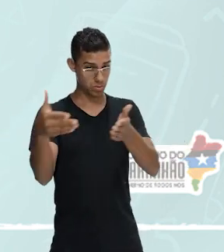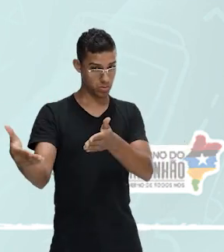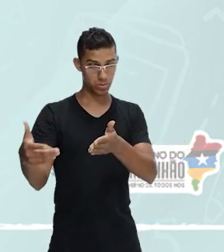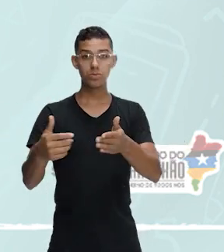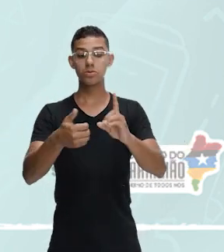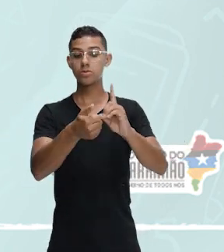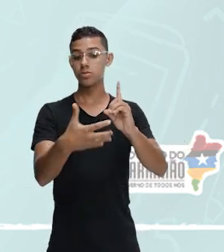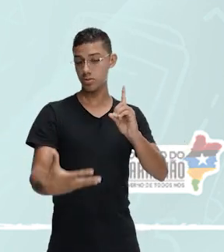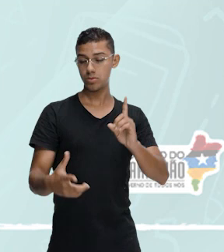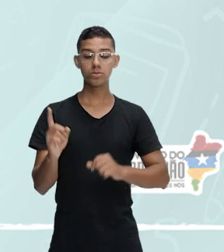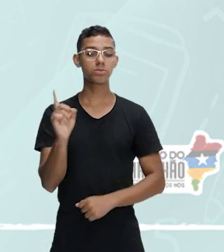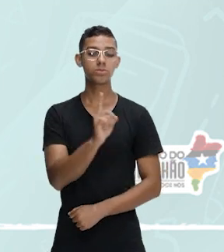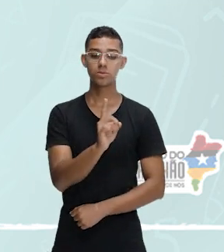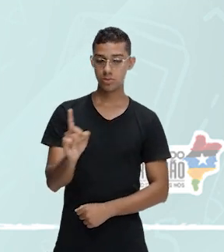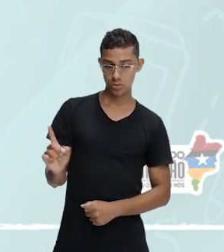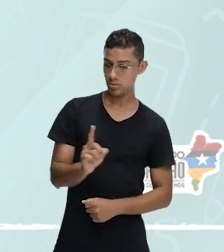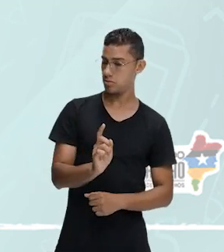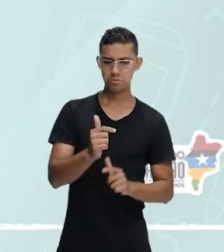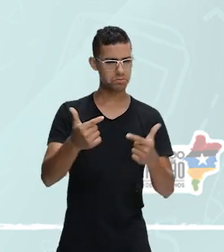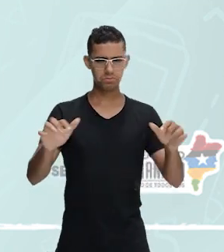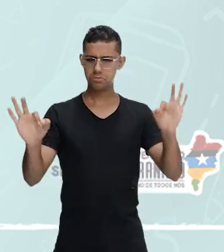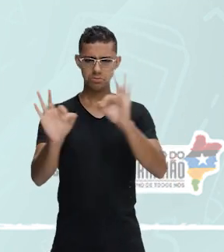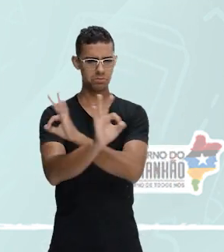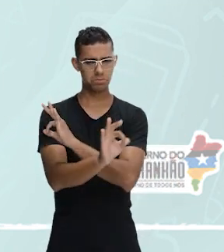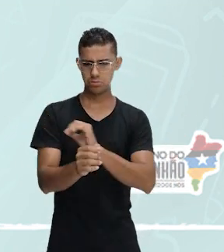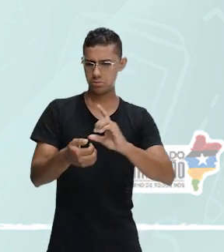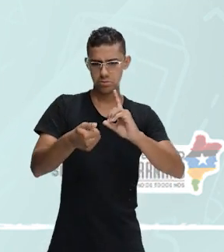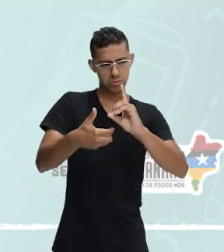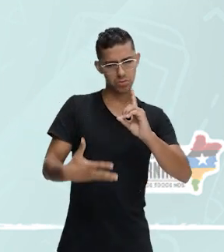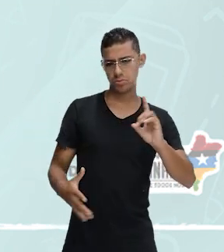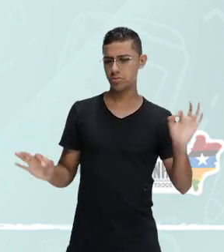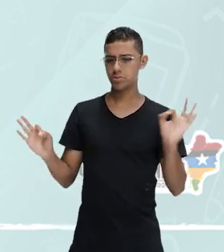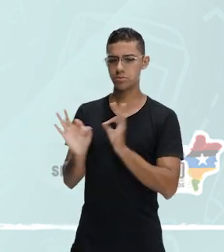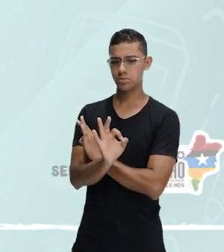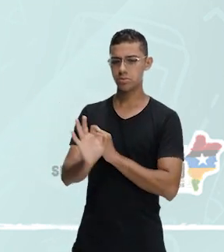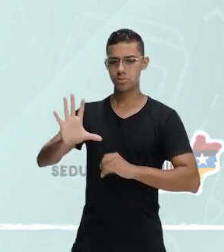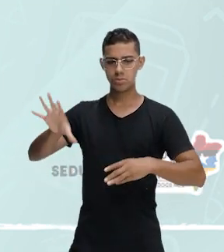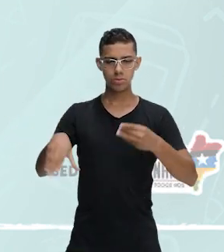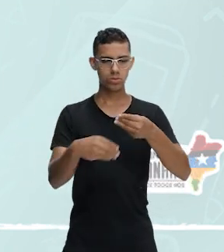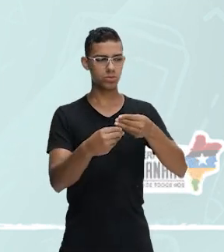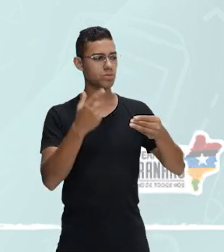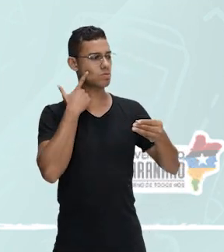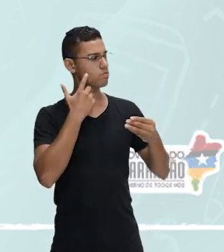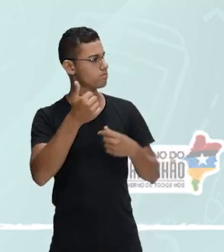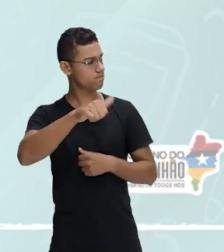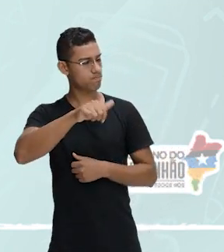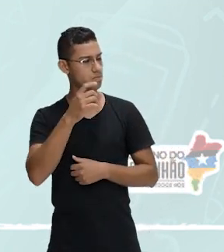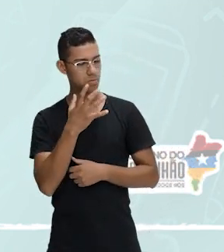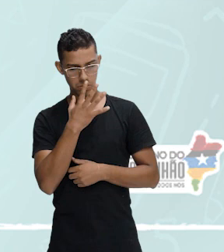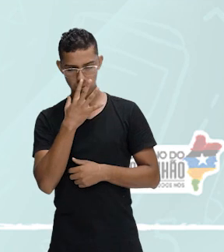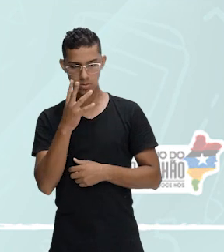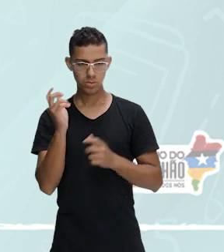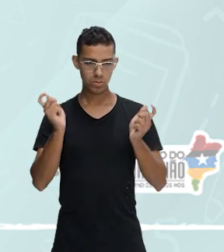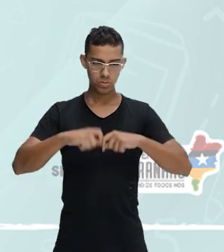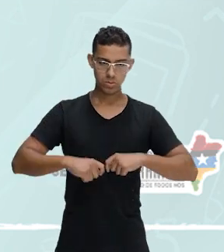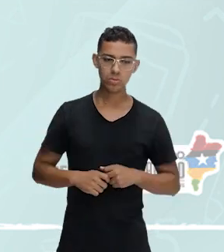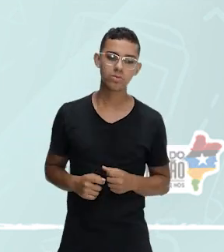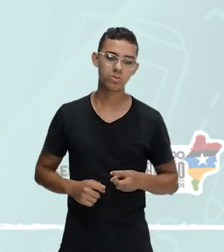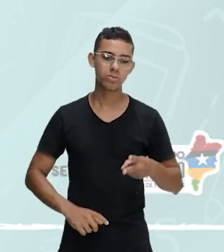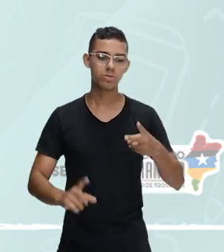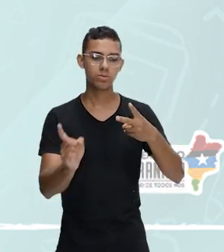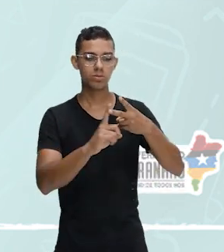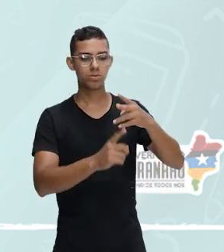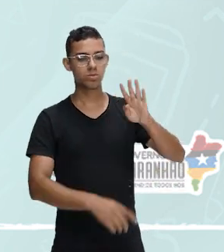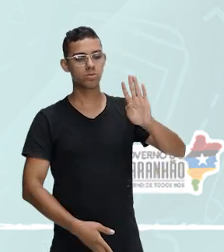Com certeza não. Nós não temos nem dados aqui, tá, para que ele possa estar analisando. Nós temos coleta de